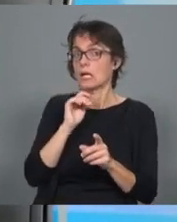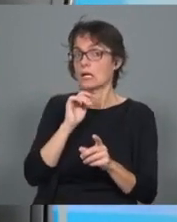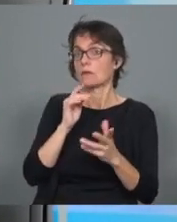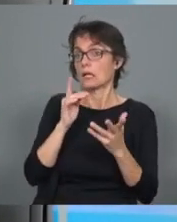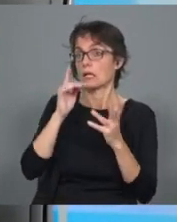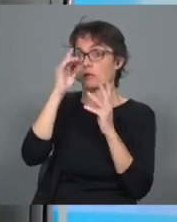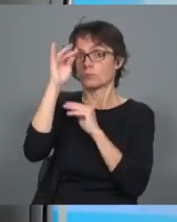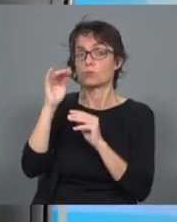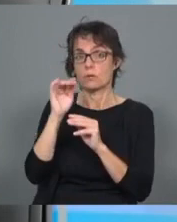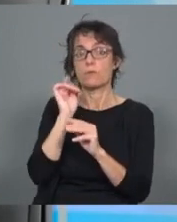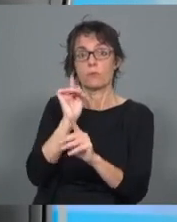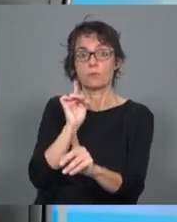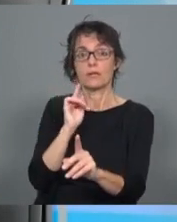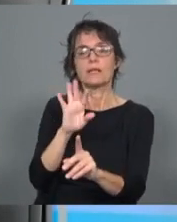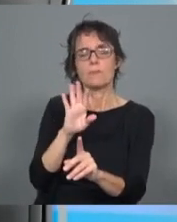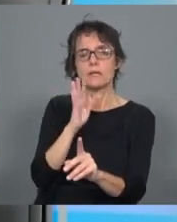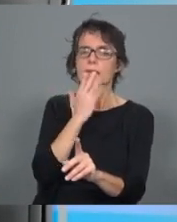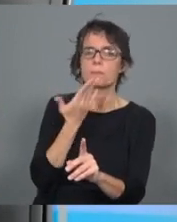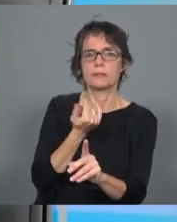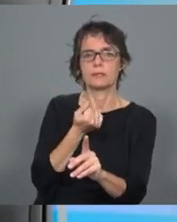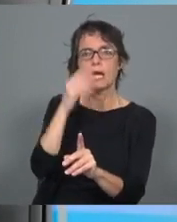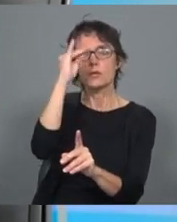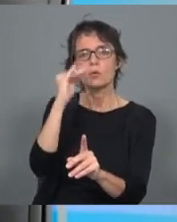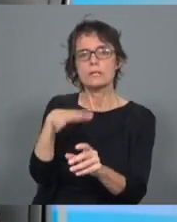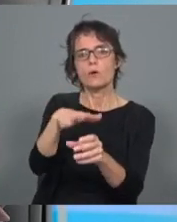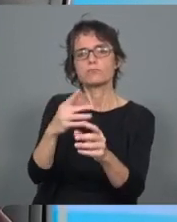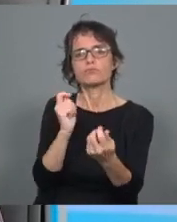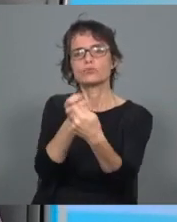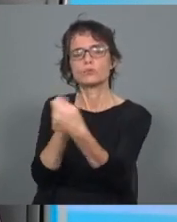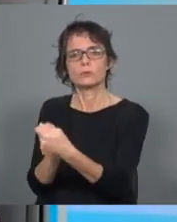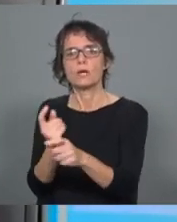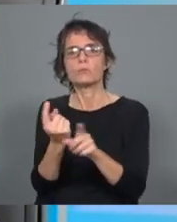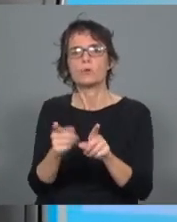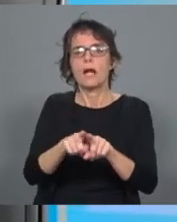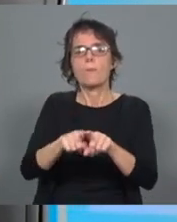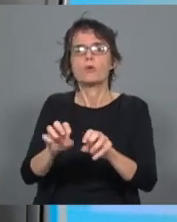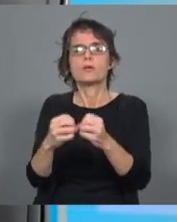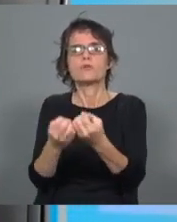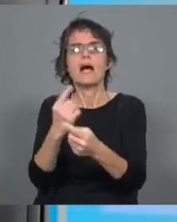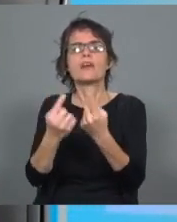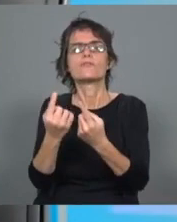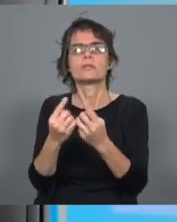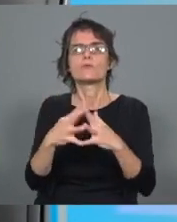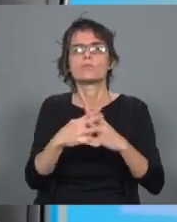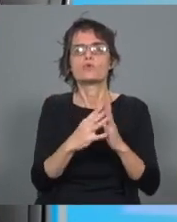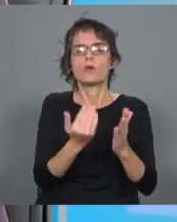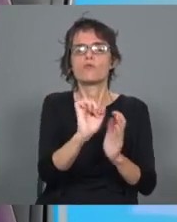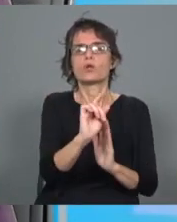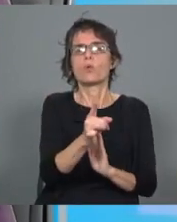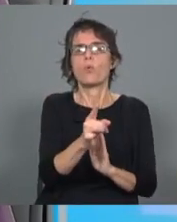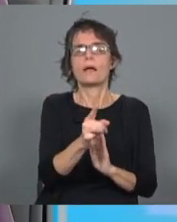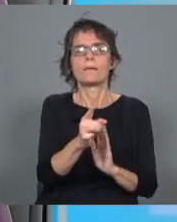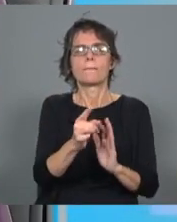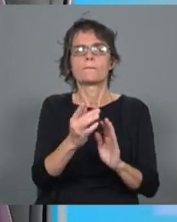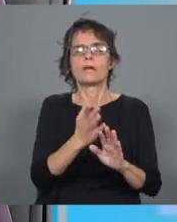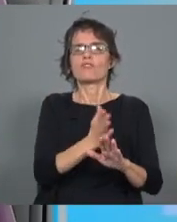também adaptada à realidade. As políticas sociais têm sido muitas vezes construídas com grande